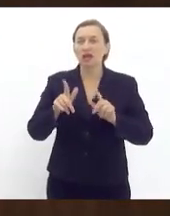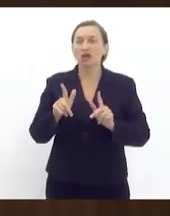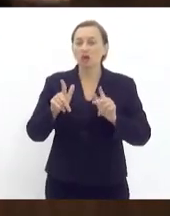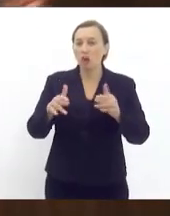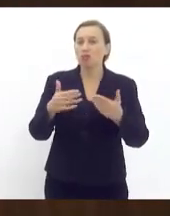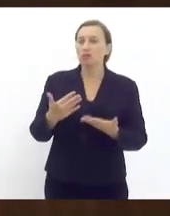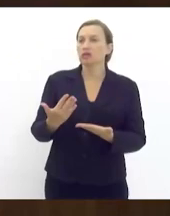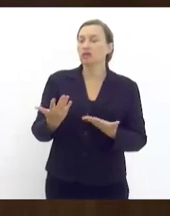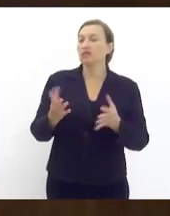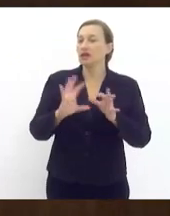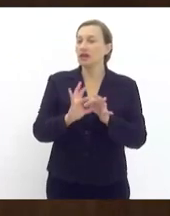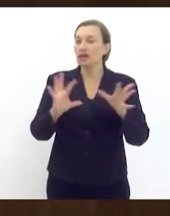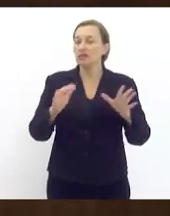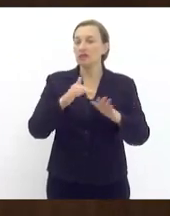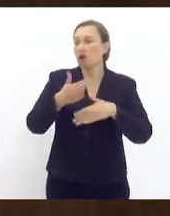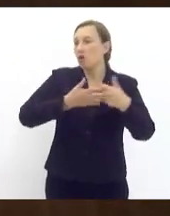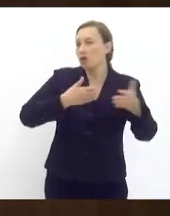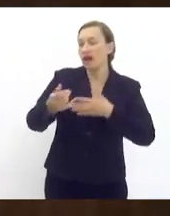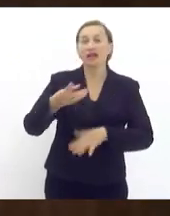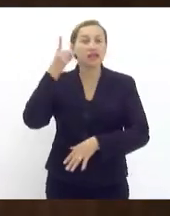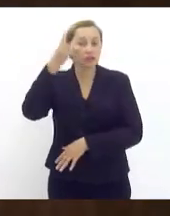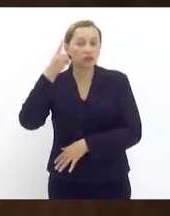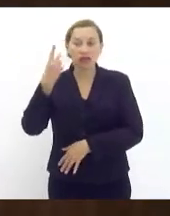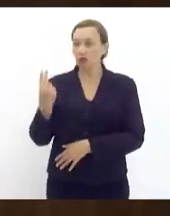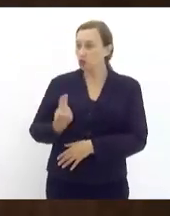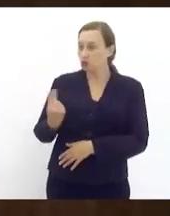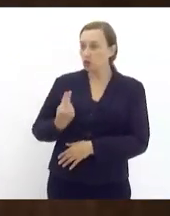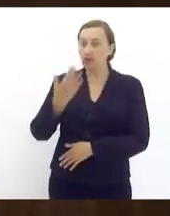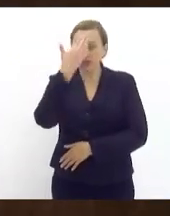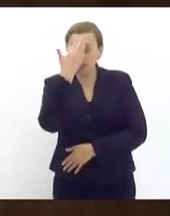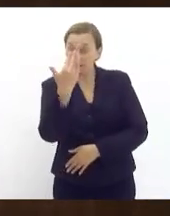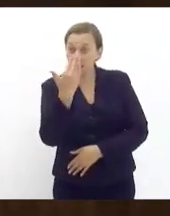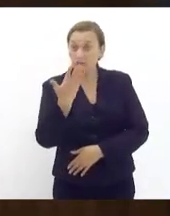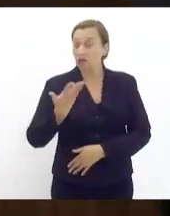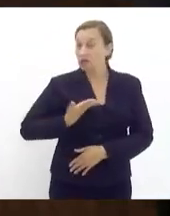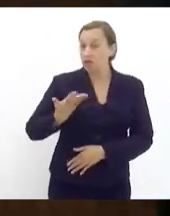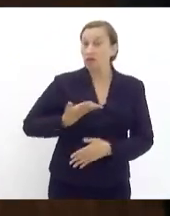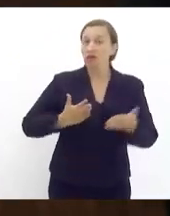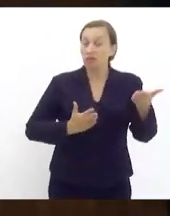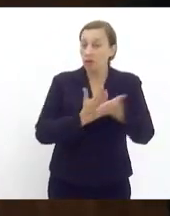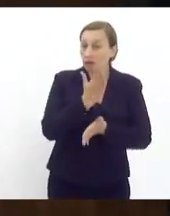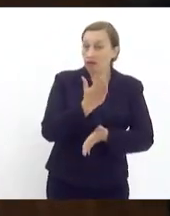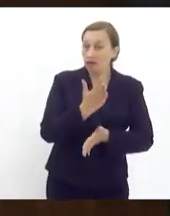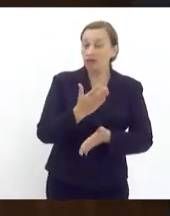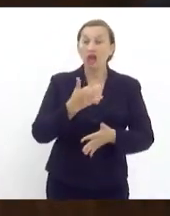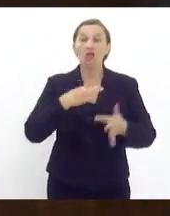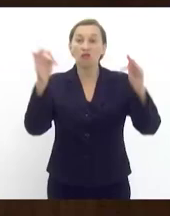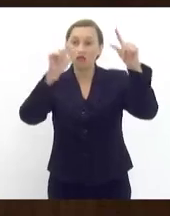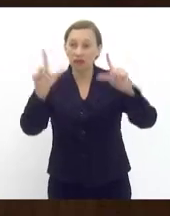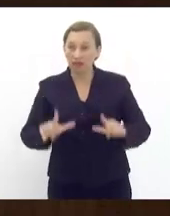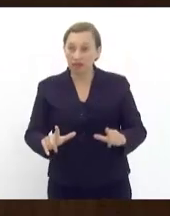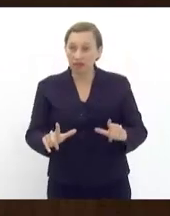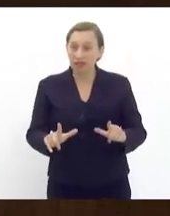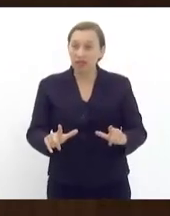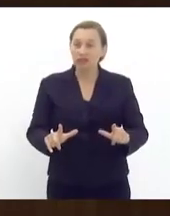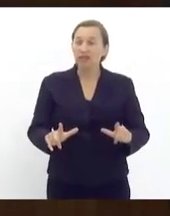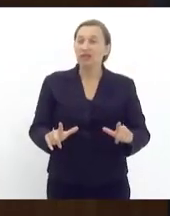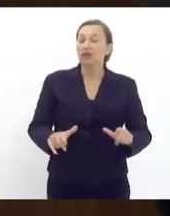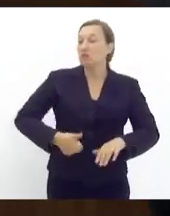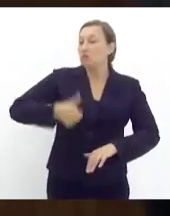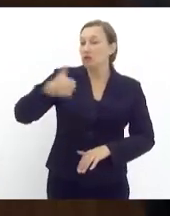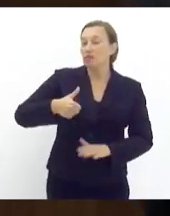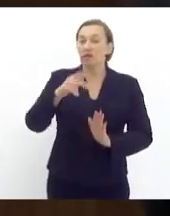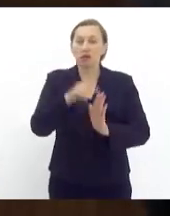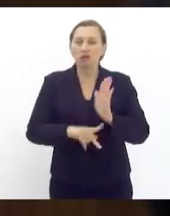a cantoria todos os deputados o agradecimento aos colegas pela aprovação fico muito feliz que sejam meu primeiro